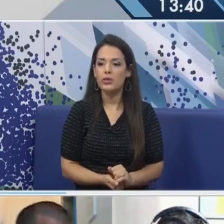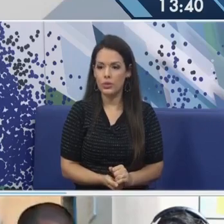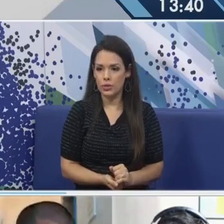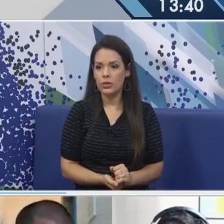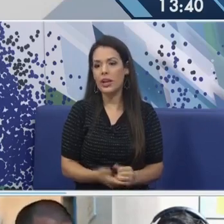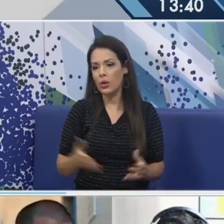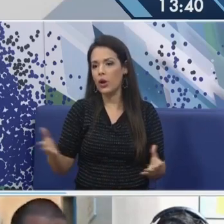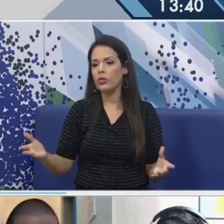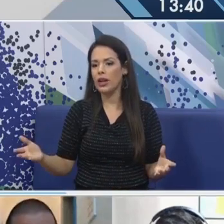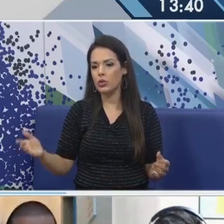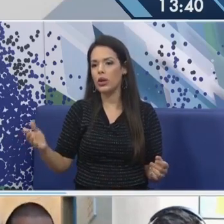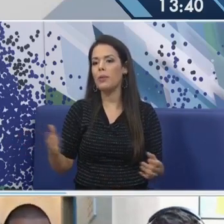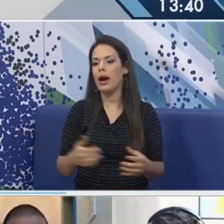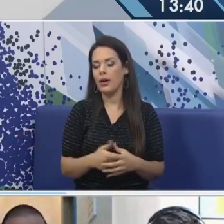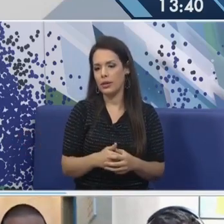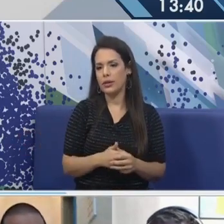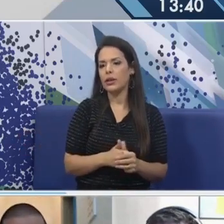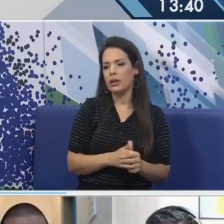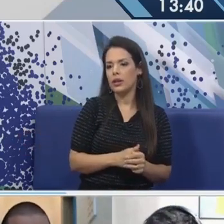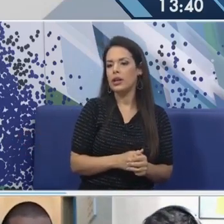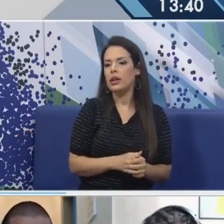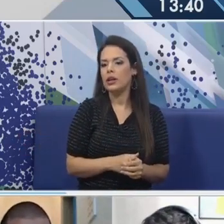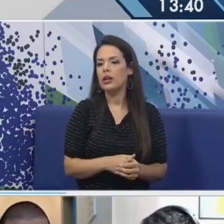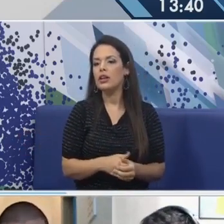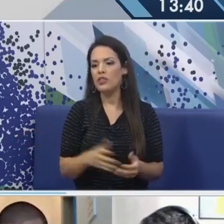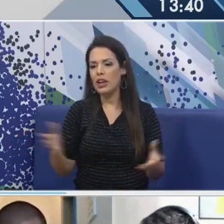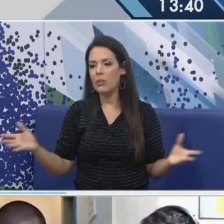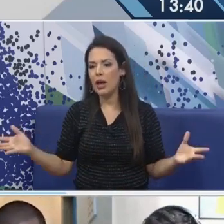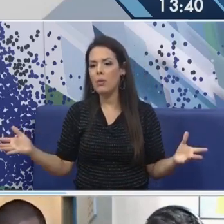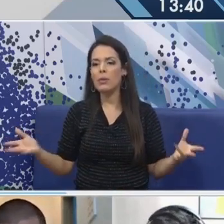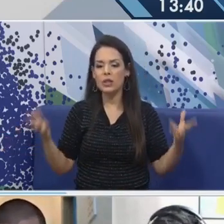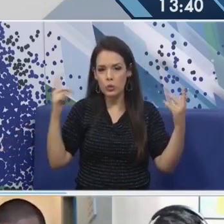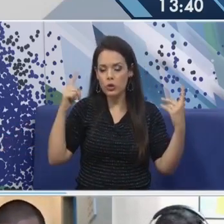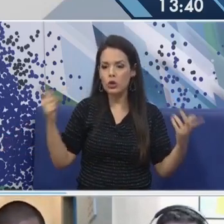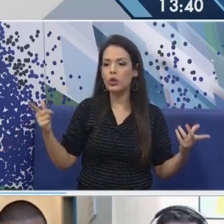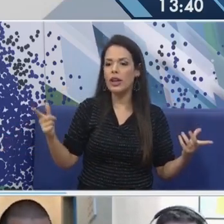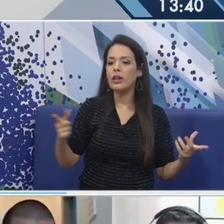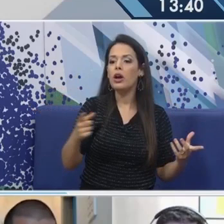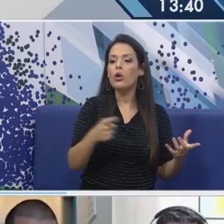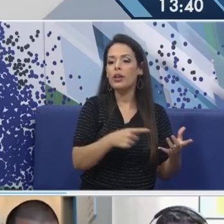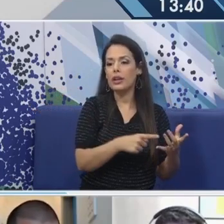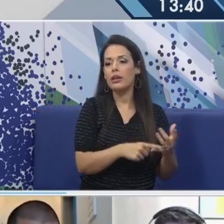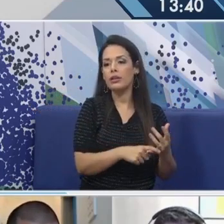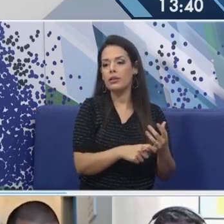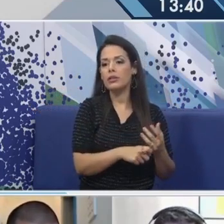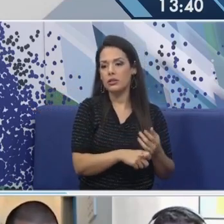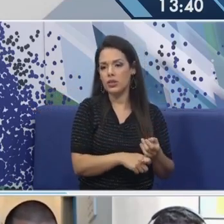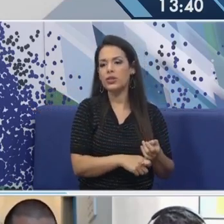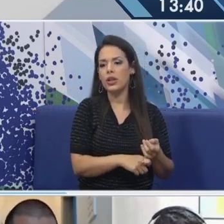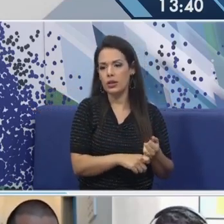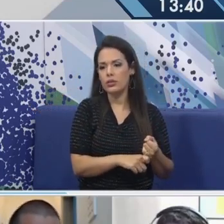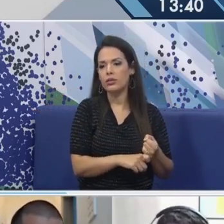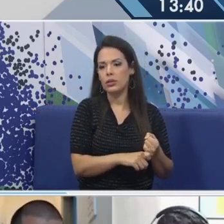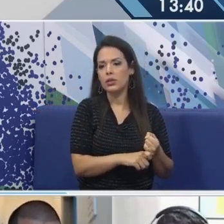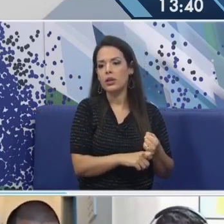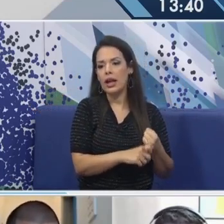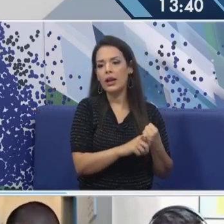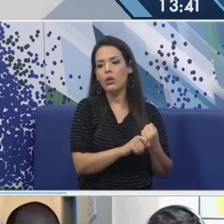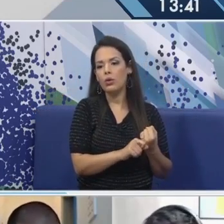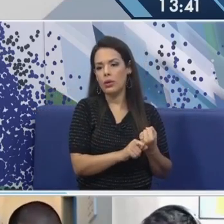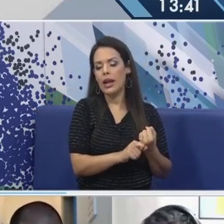É isso. E não quebra. Que é o que acontece com o Neymar. É mais ou menos o que ele tenta fazer com o Neymar. E vira meme, mas as pessoas não entendem. E a lesão foi menos grave do que se esperava, né? Sim. Ainda bem,